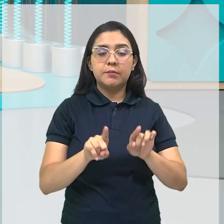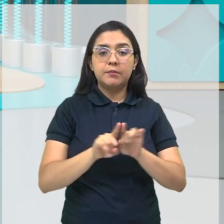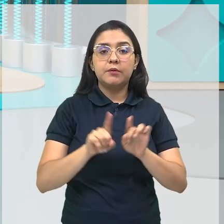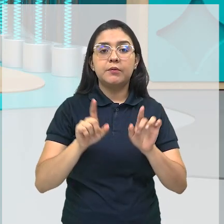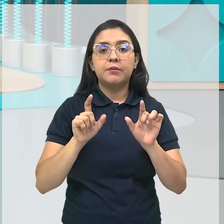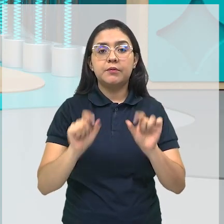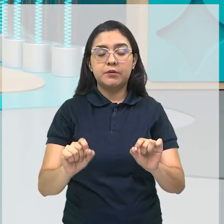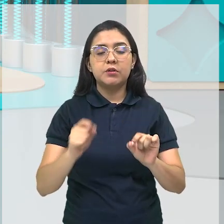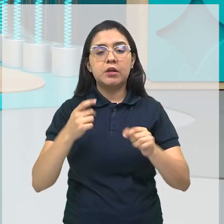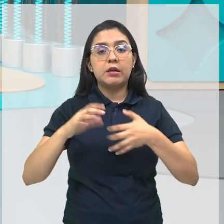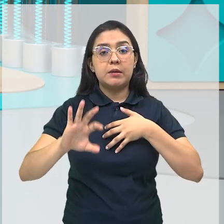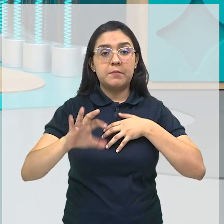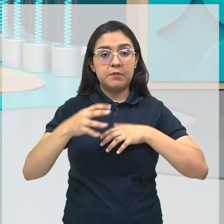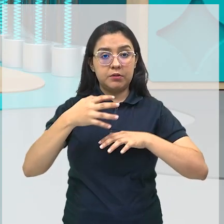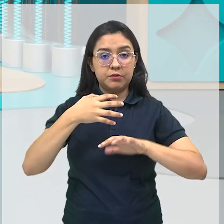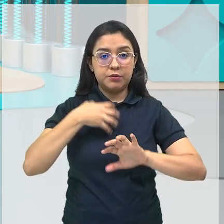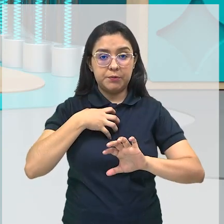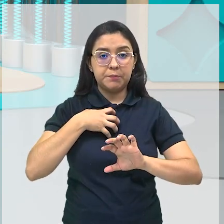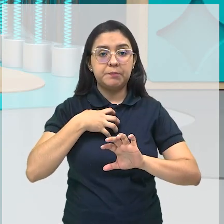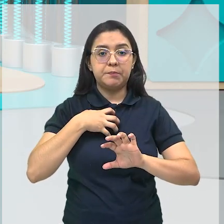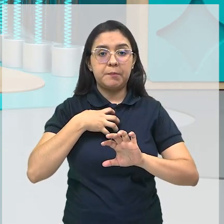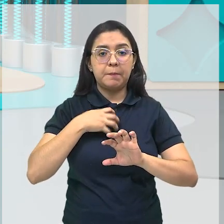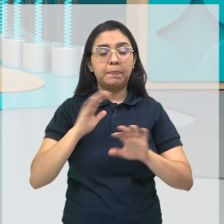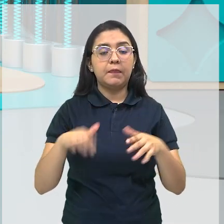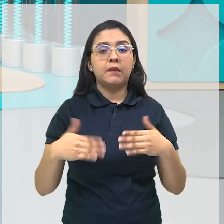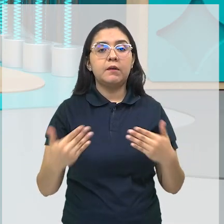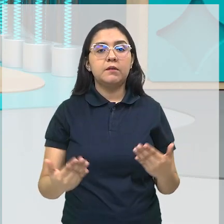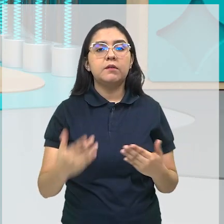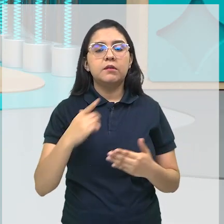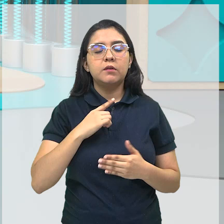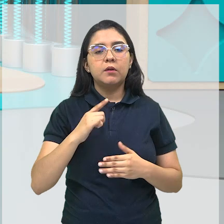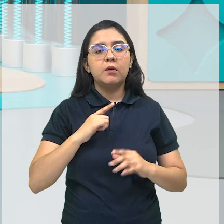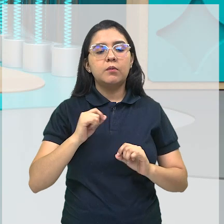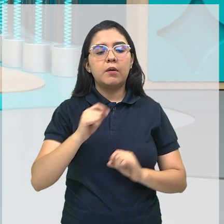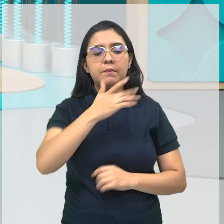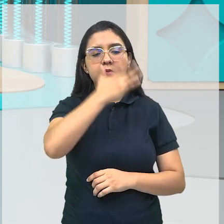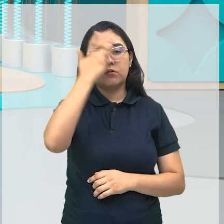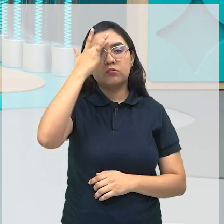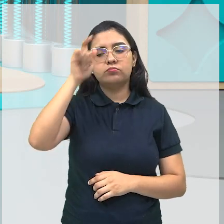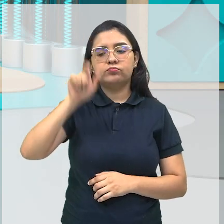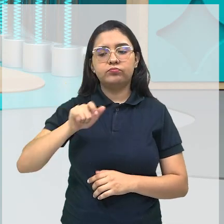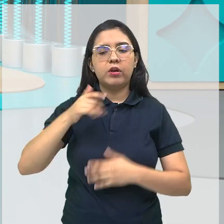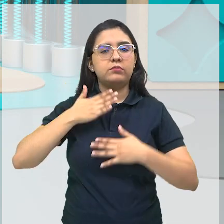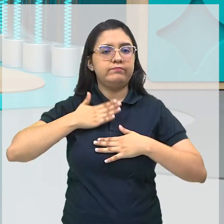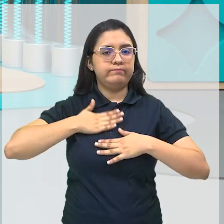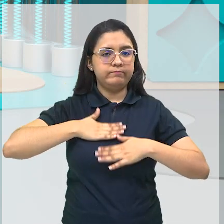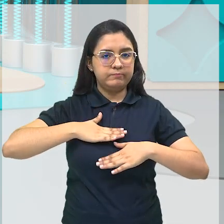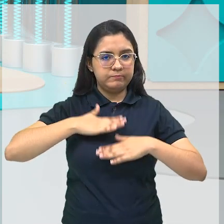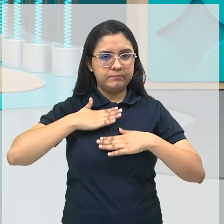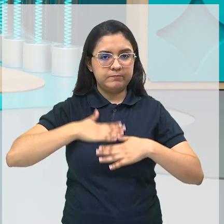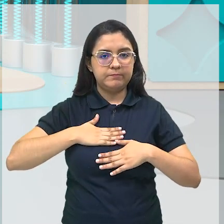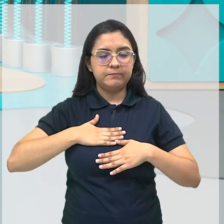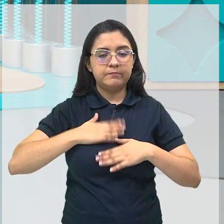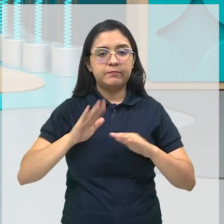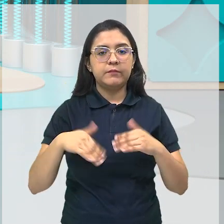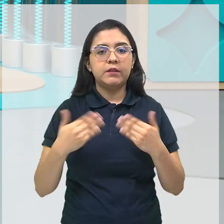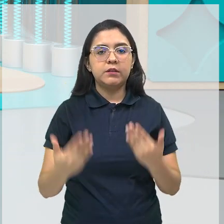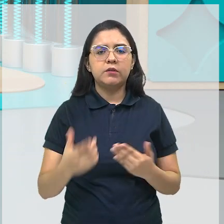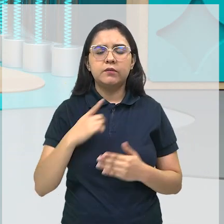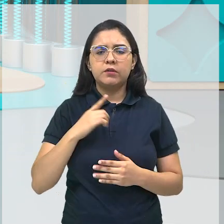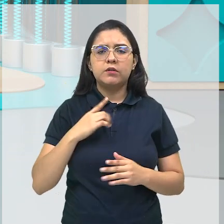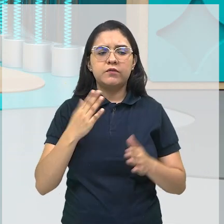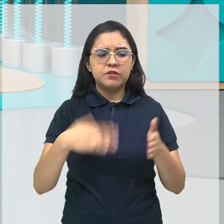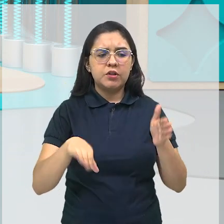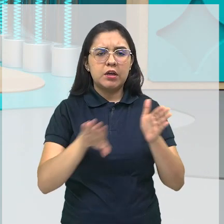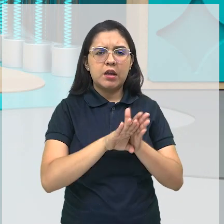demonstrando empatia, né? E aí assim você vai tranquilizando a vítima. Então, ao invés de chegar com a pessoa e dizer,